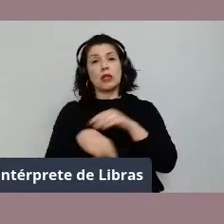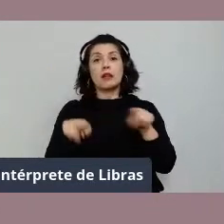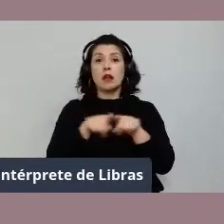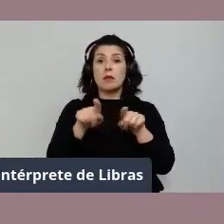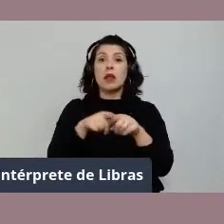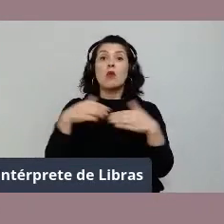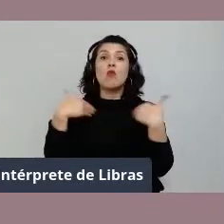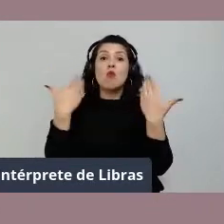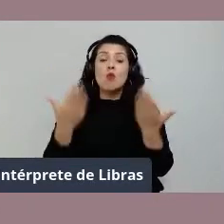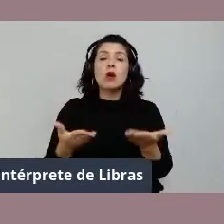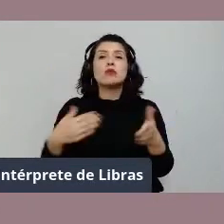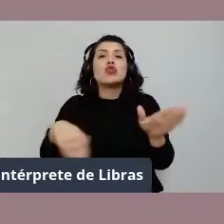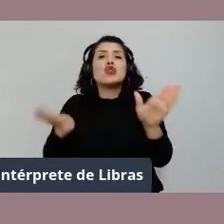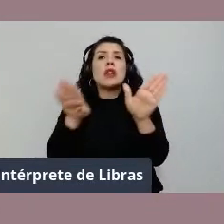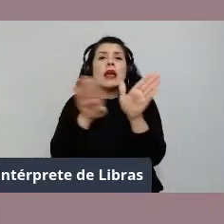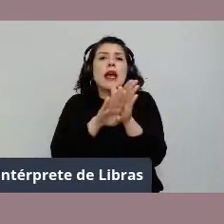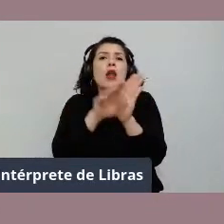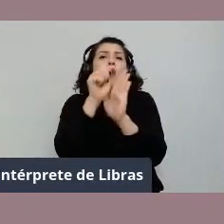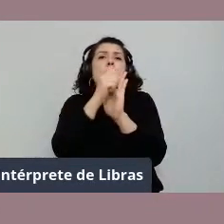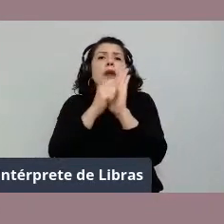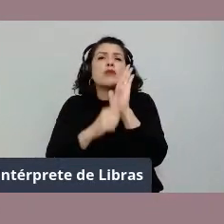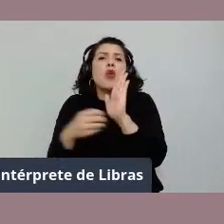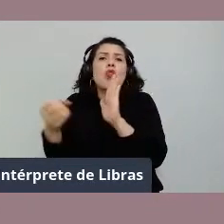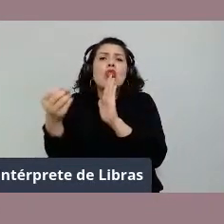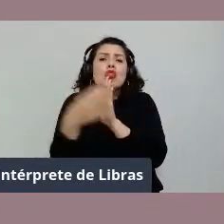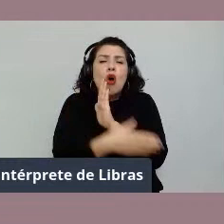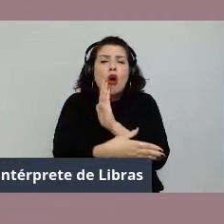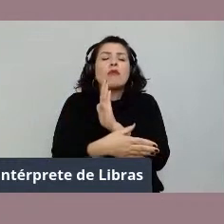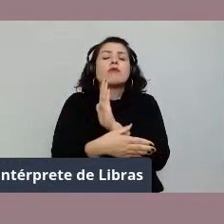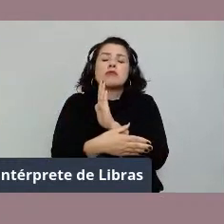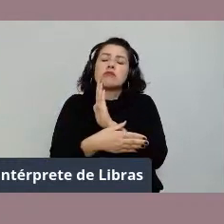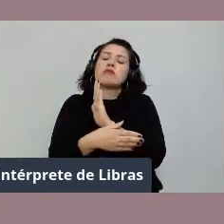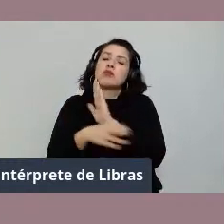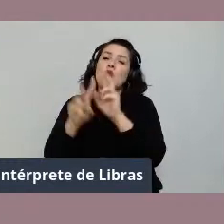chegaram os novos manuscritos de Um Sopro de Vida.